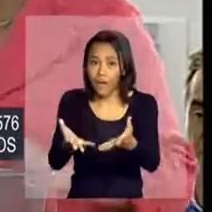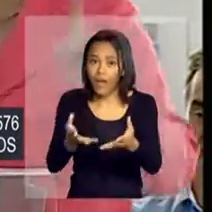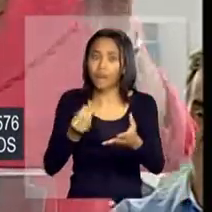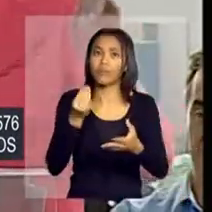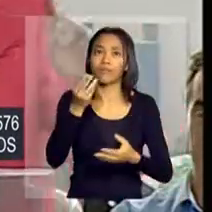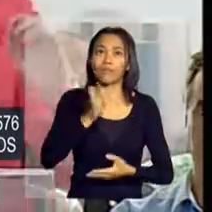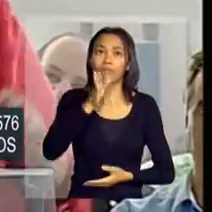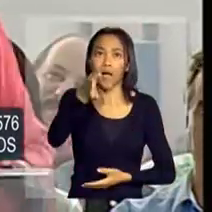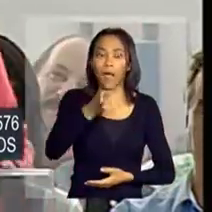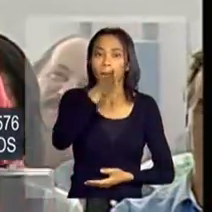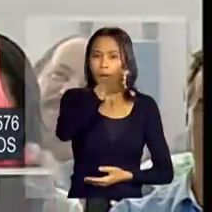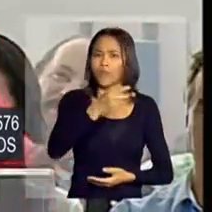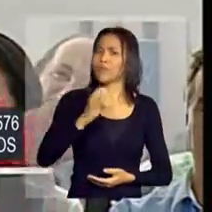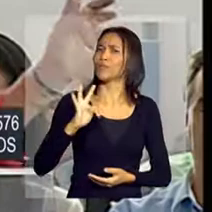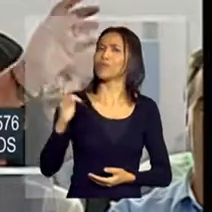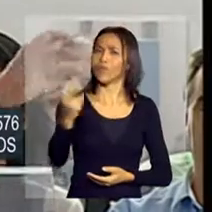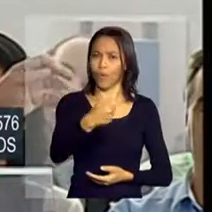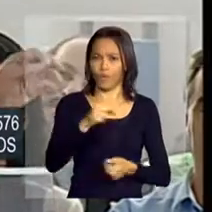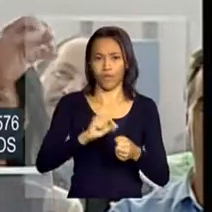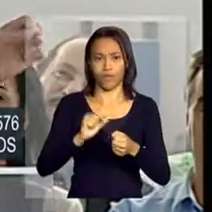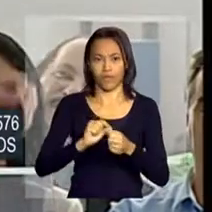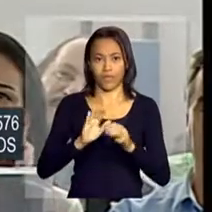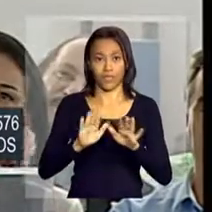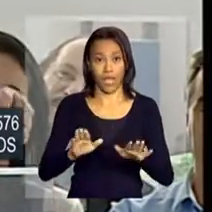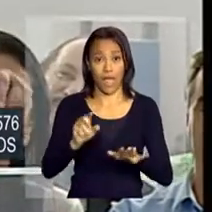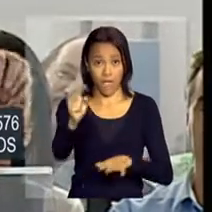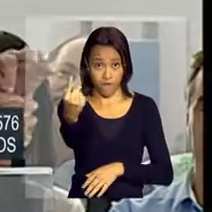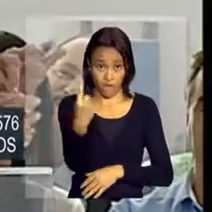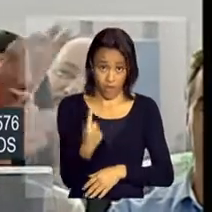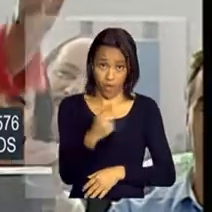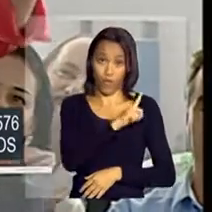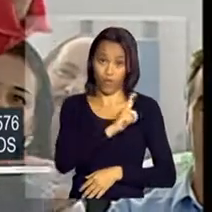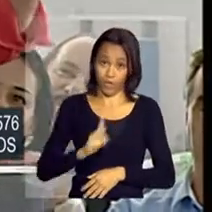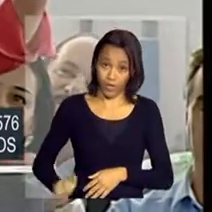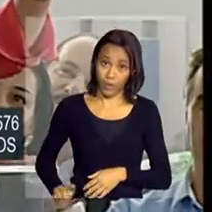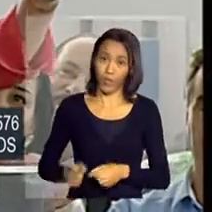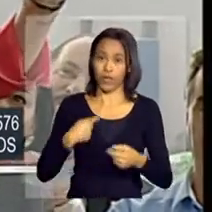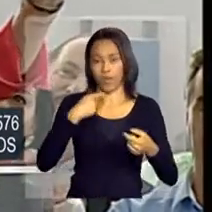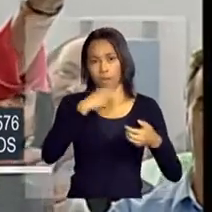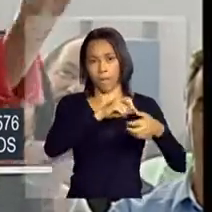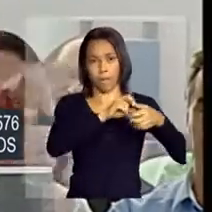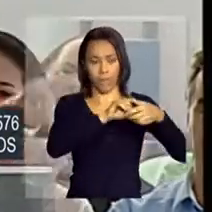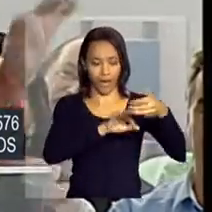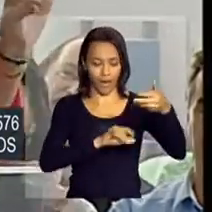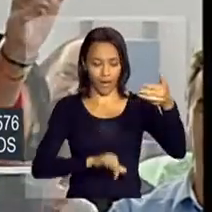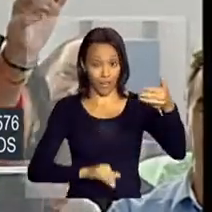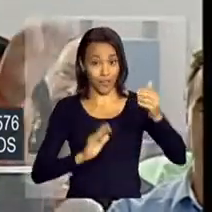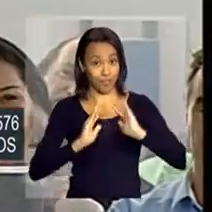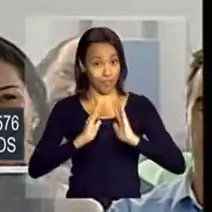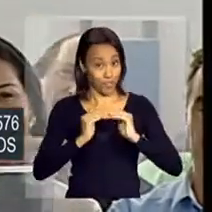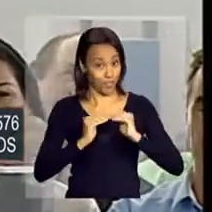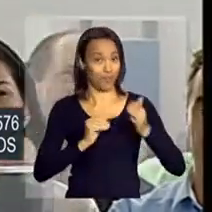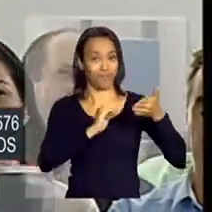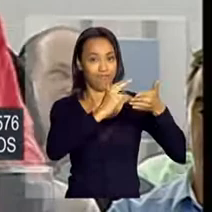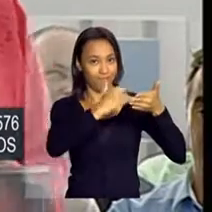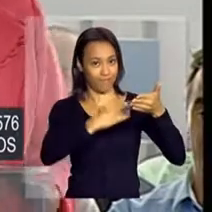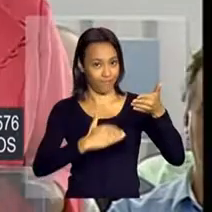isso, viu? Todos fazem. Aí vem o governador e mostra a listinha dele para mim. Tem uma listinha.